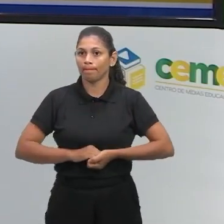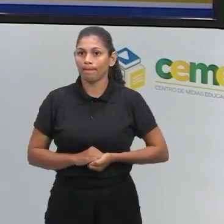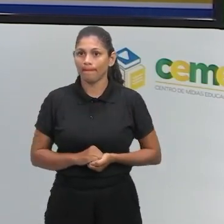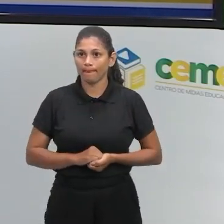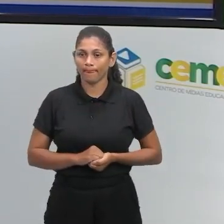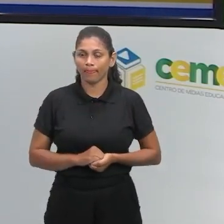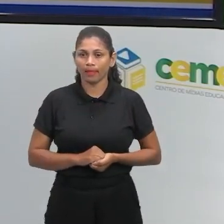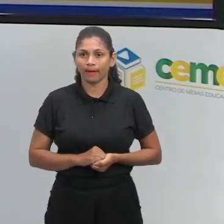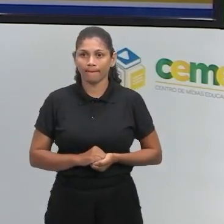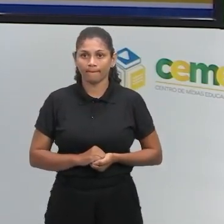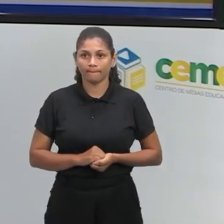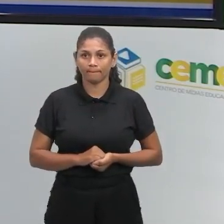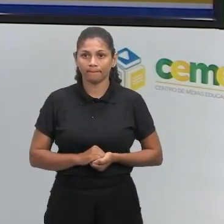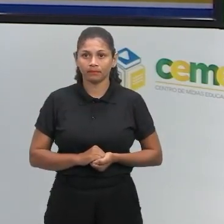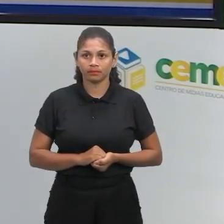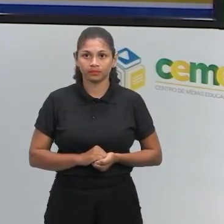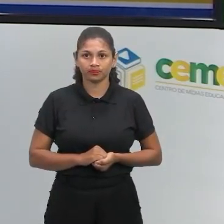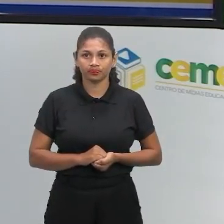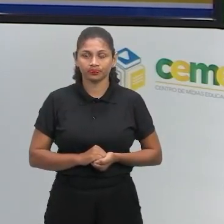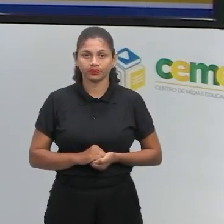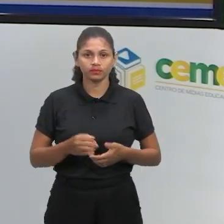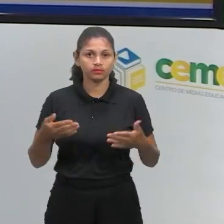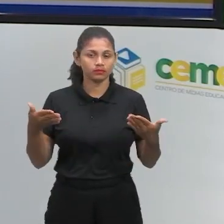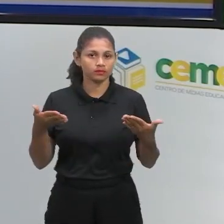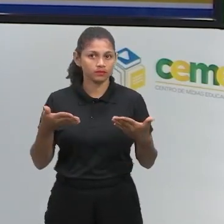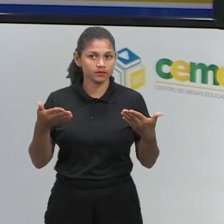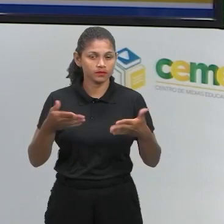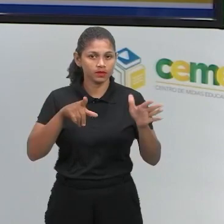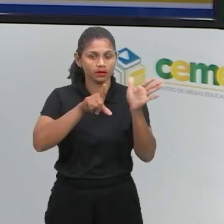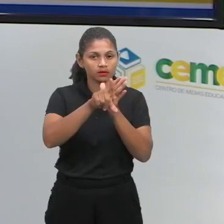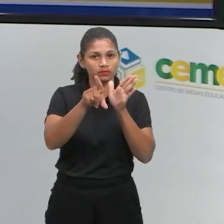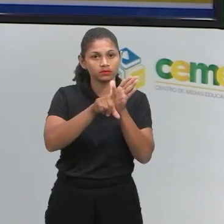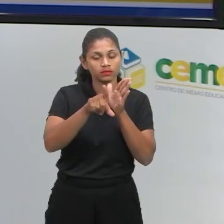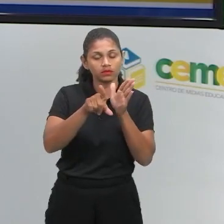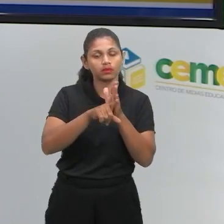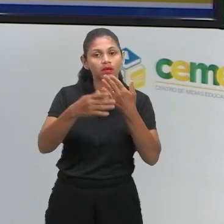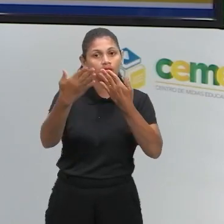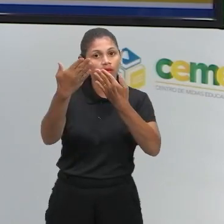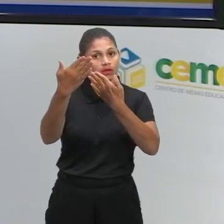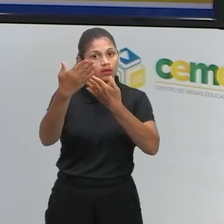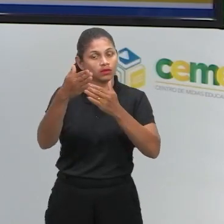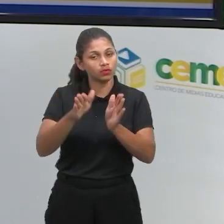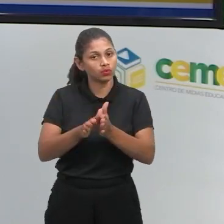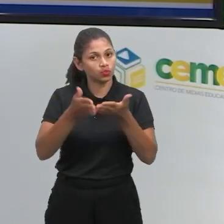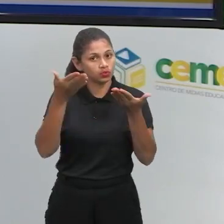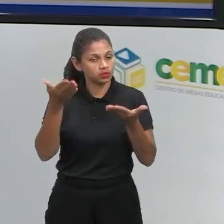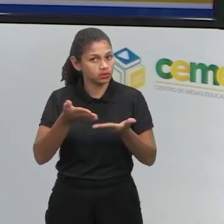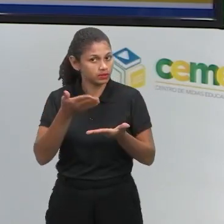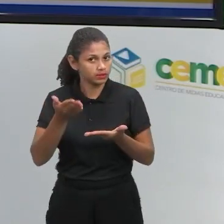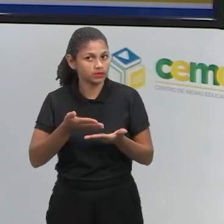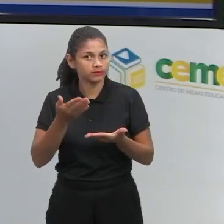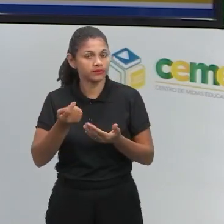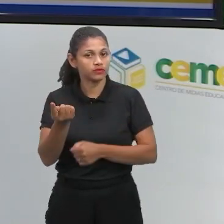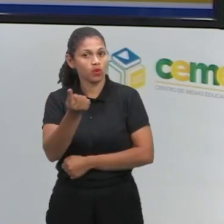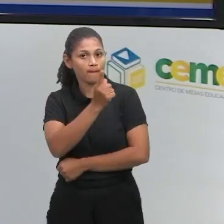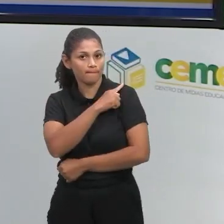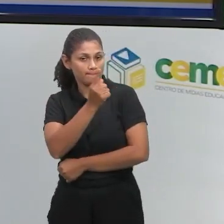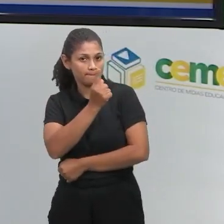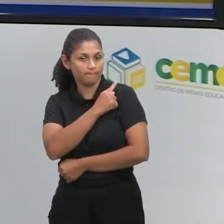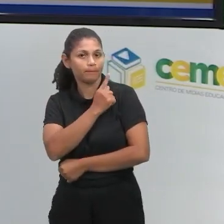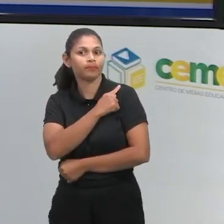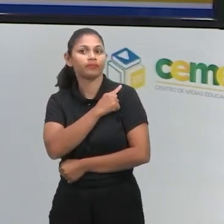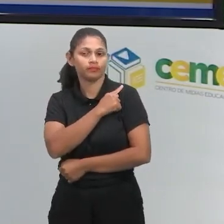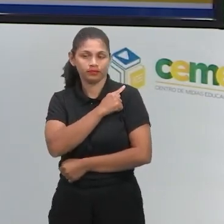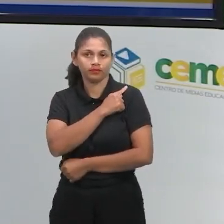Trazendo aqui para a tela, a gente vai pegar agora uma questão do nosso livro A Prova Enem de Ciências da Natureza, do primeiro ano, trazendo lá na parte